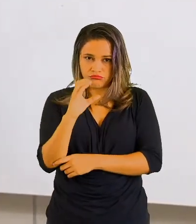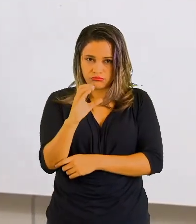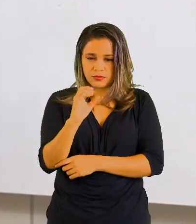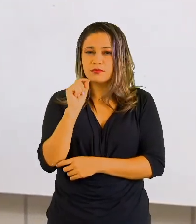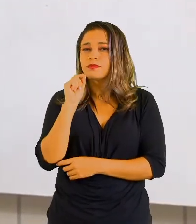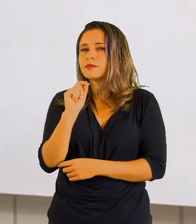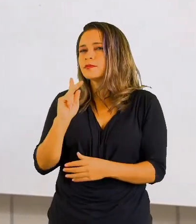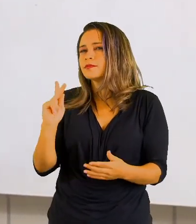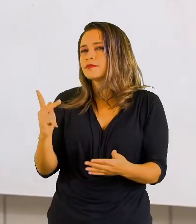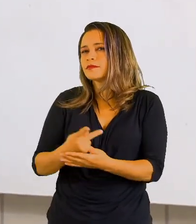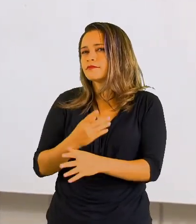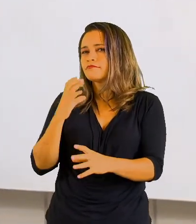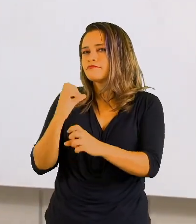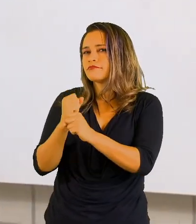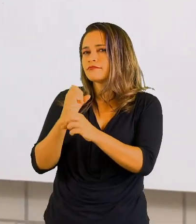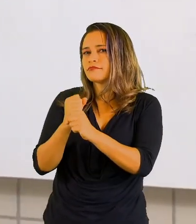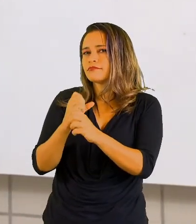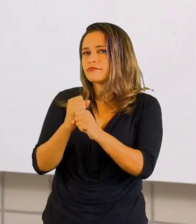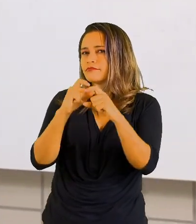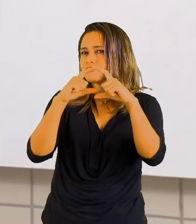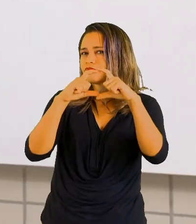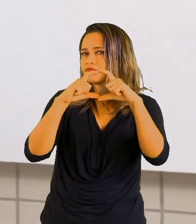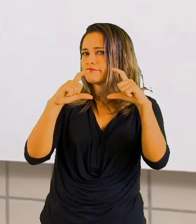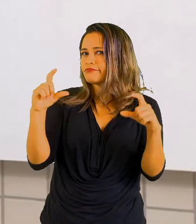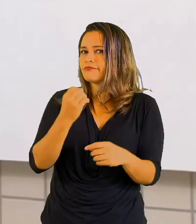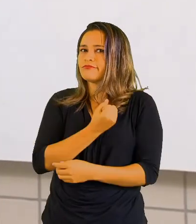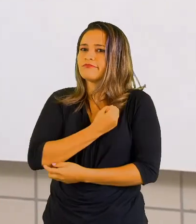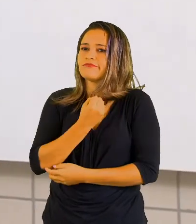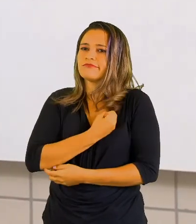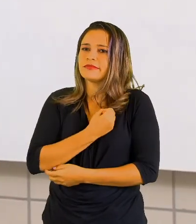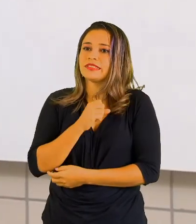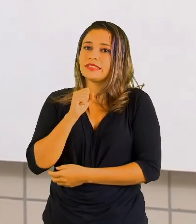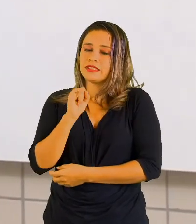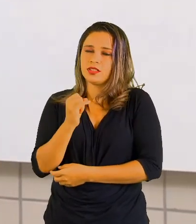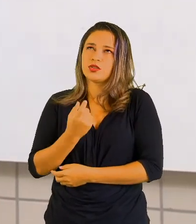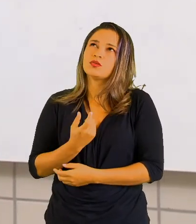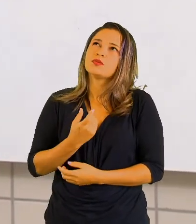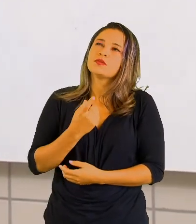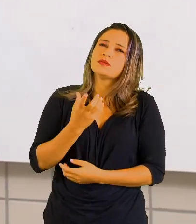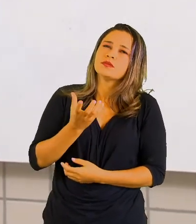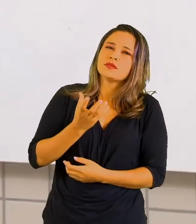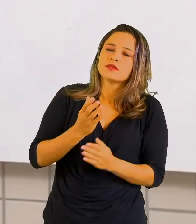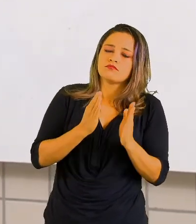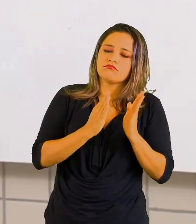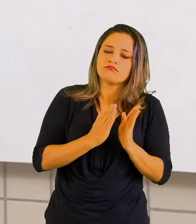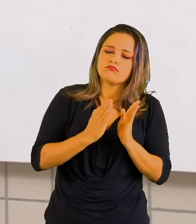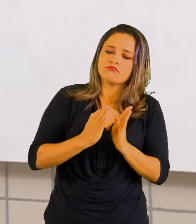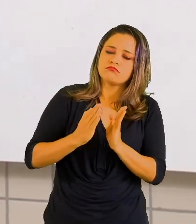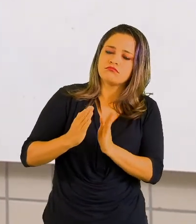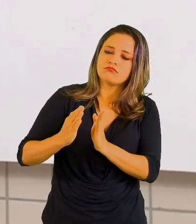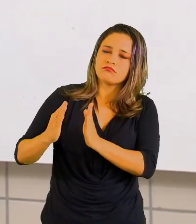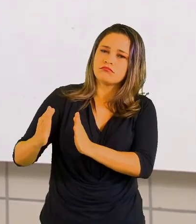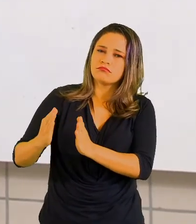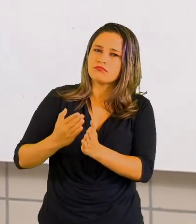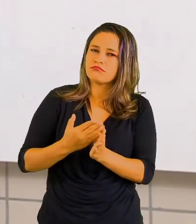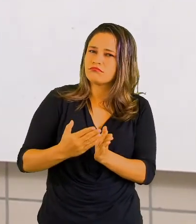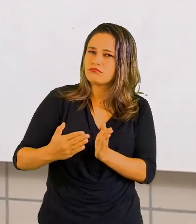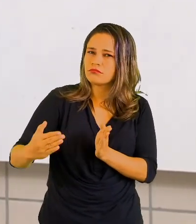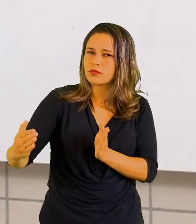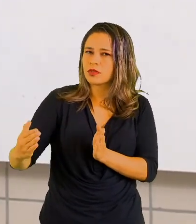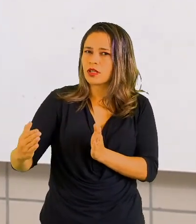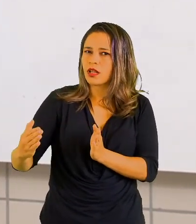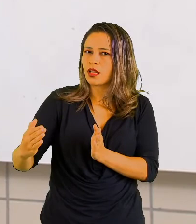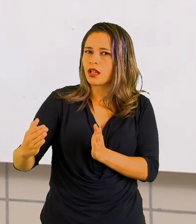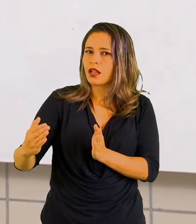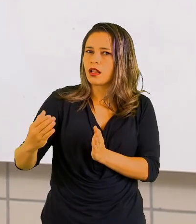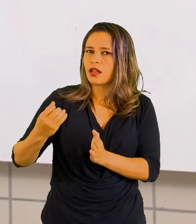dos termos se tivermos considerando uma sequência onde a quantidade de termos é um múltiplo de 6. Aqui